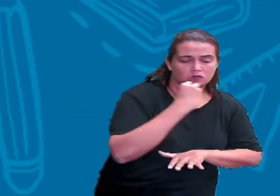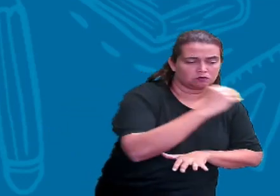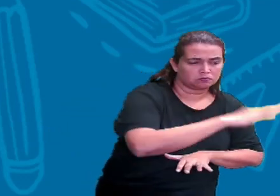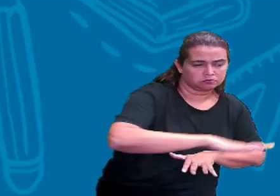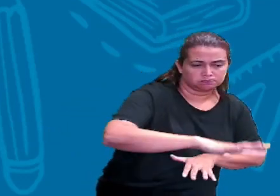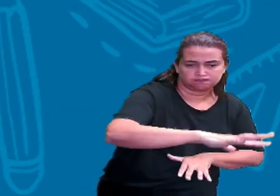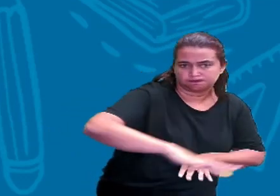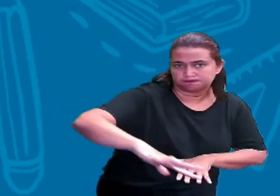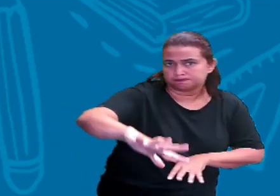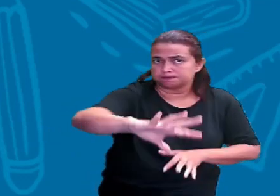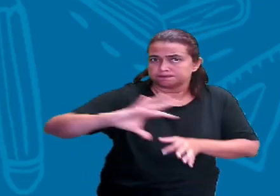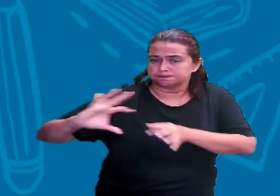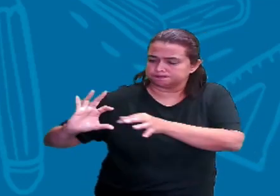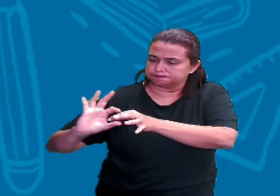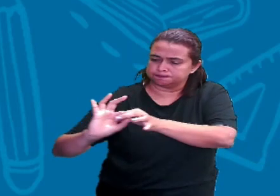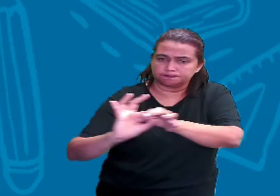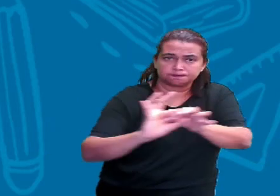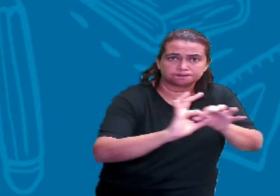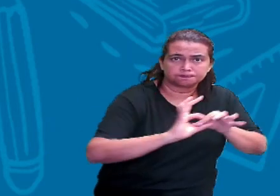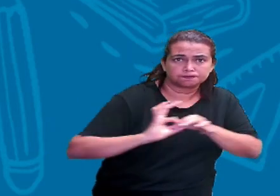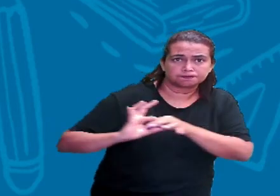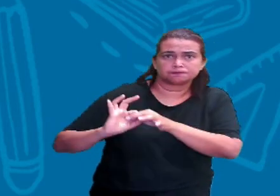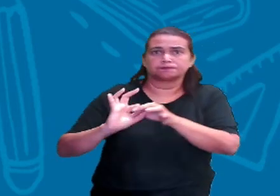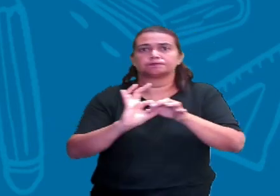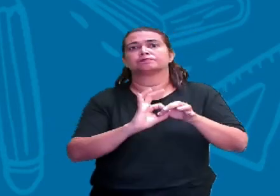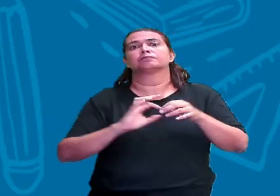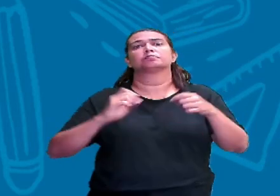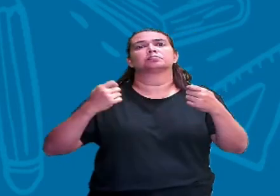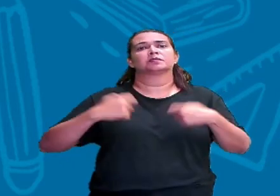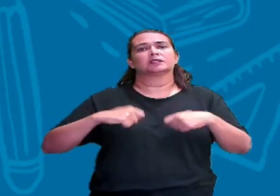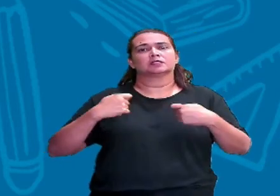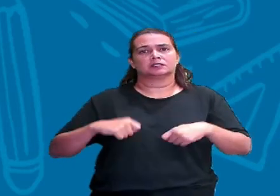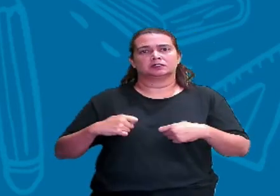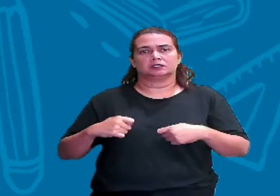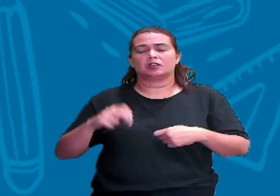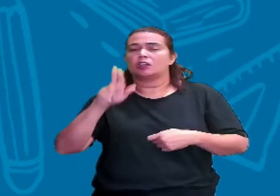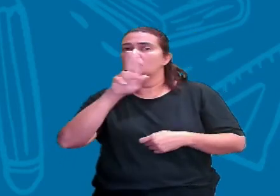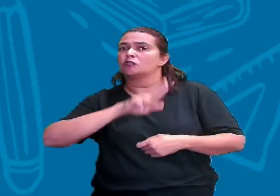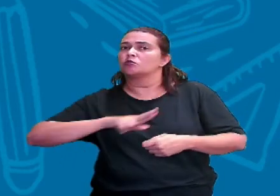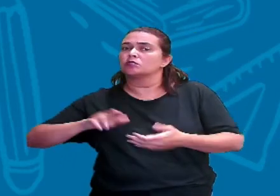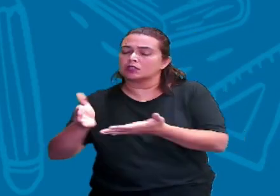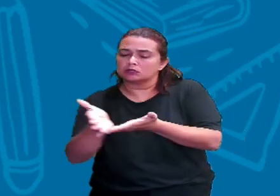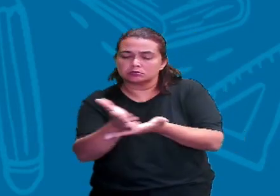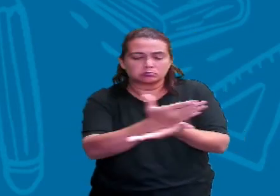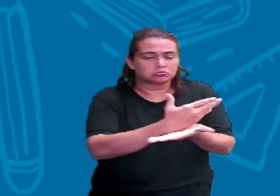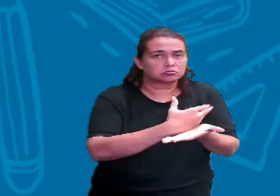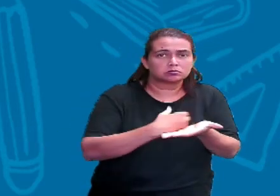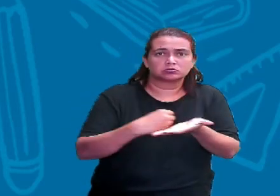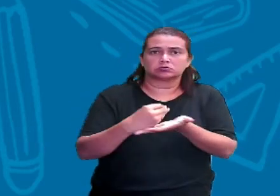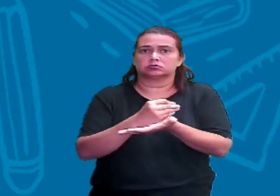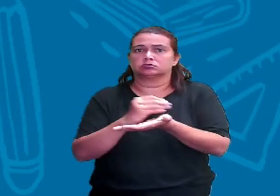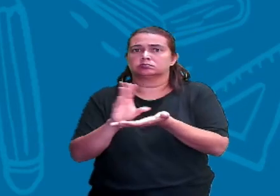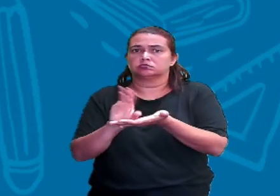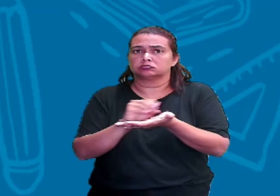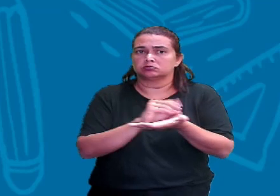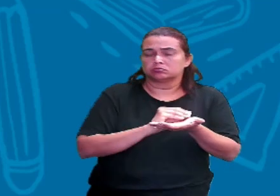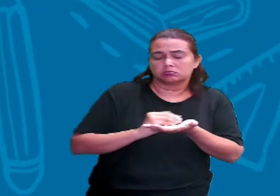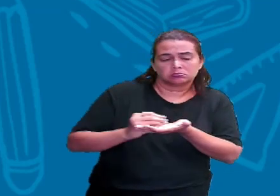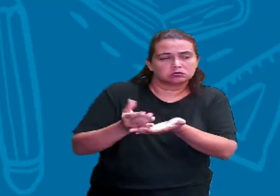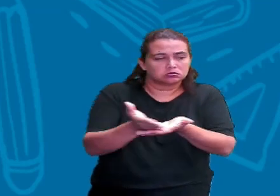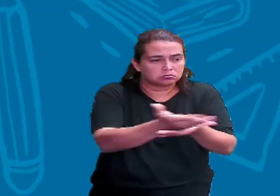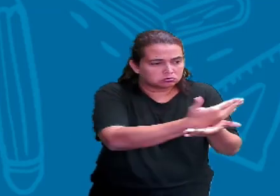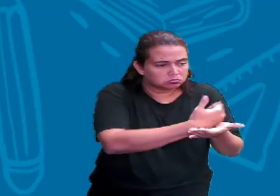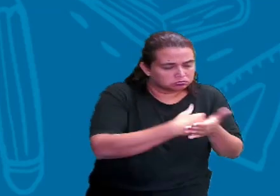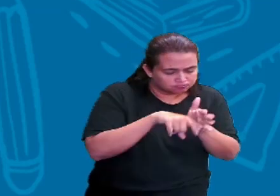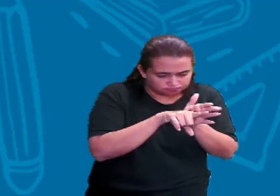alguns ramos especializados, utilizando seus dados como, né? A geografia, assim como outras ciências, elas se utilizam